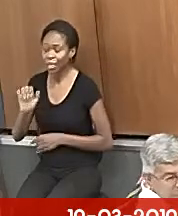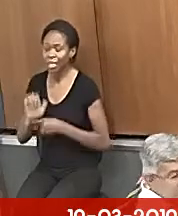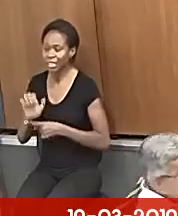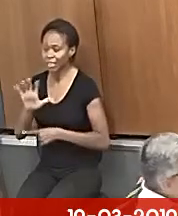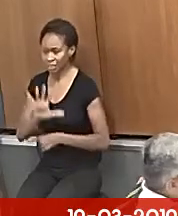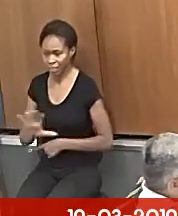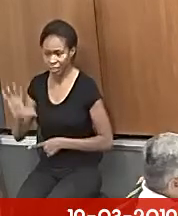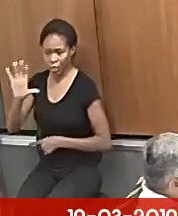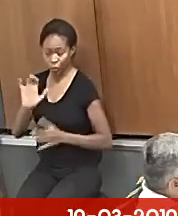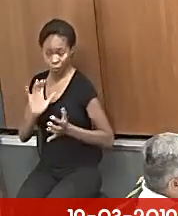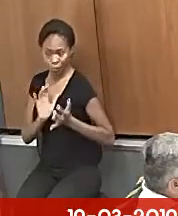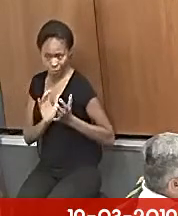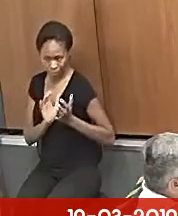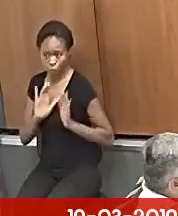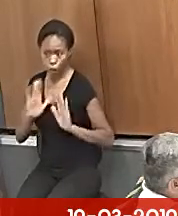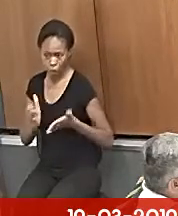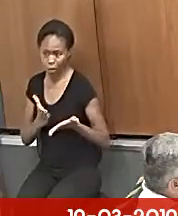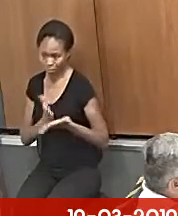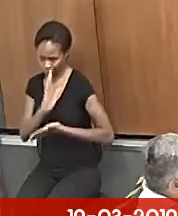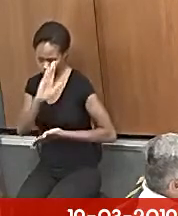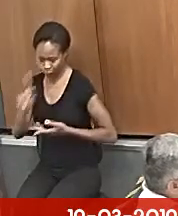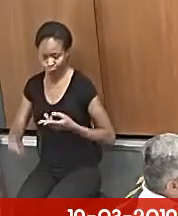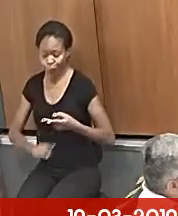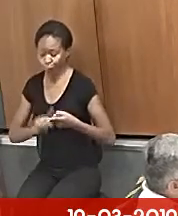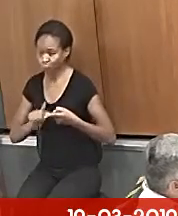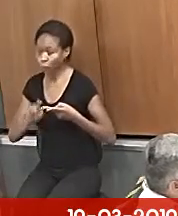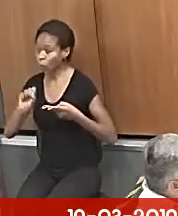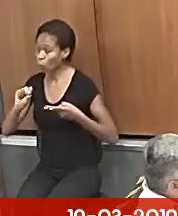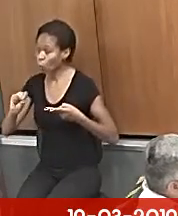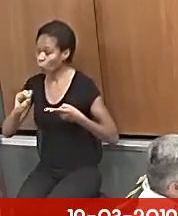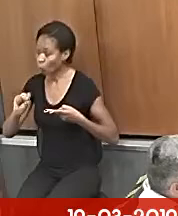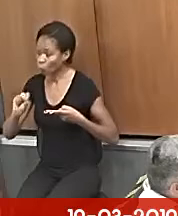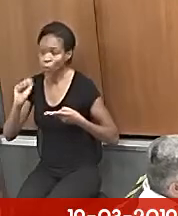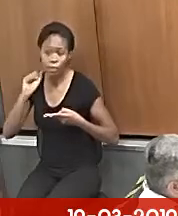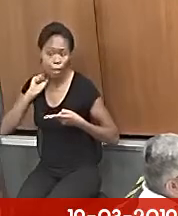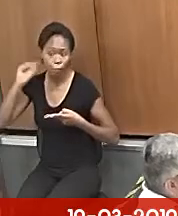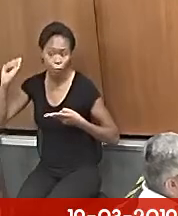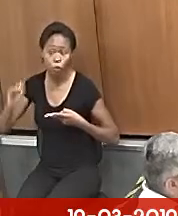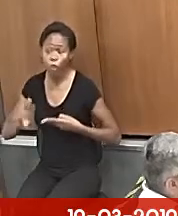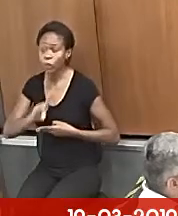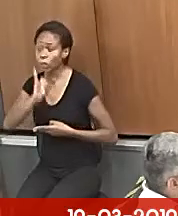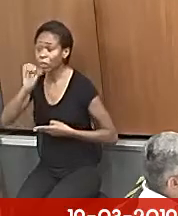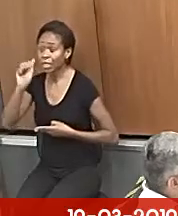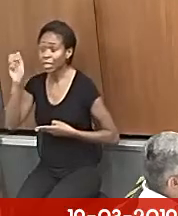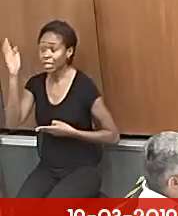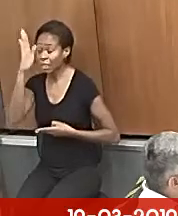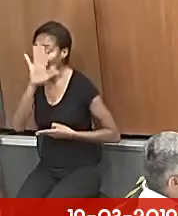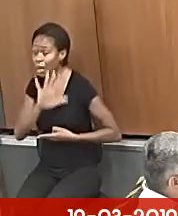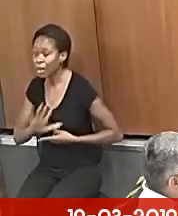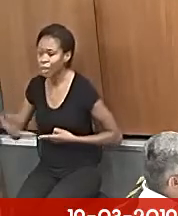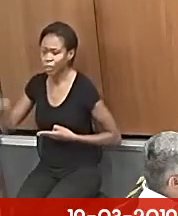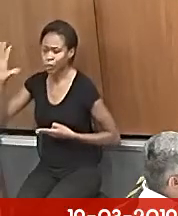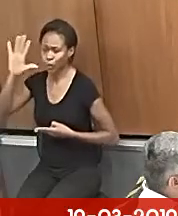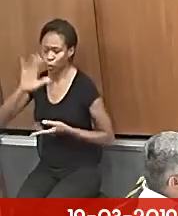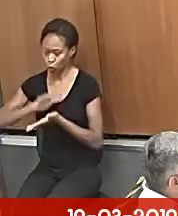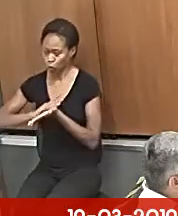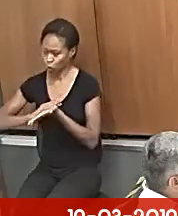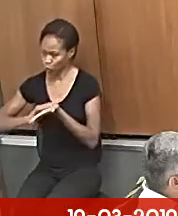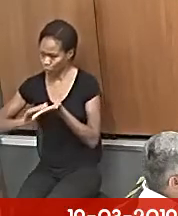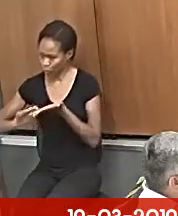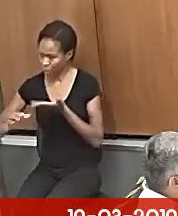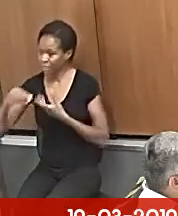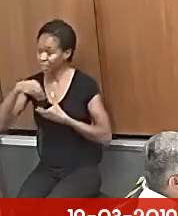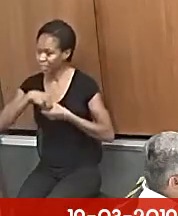foi aprovado de 8 de abril que é o dia nacional do braille é nós vamos comemorar com isto rafael